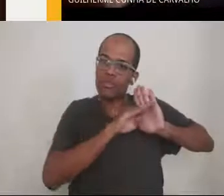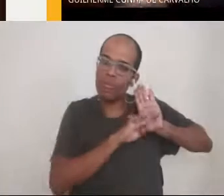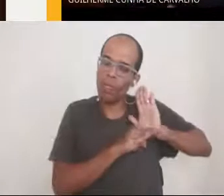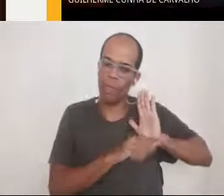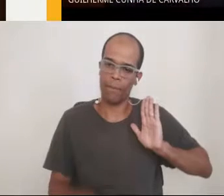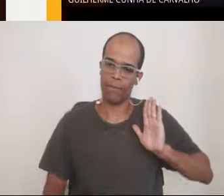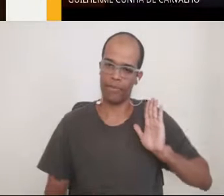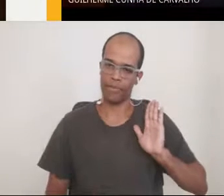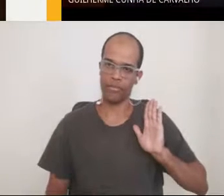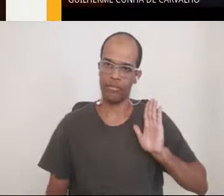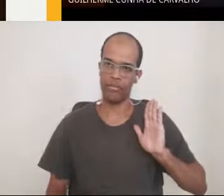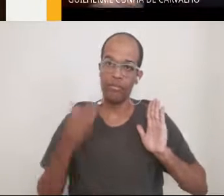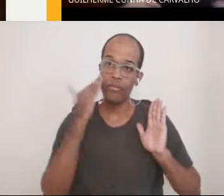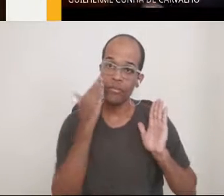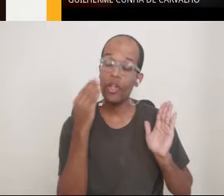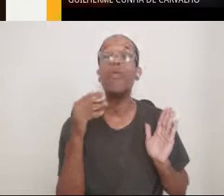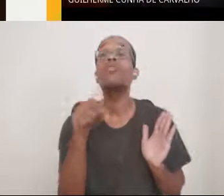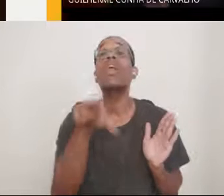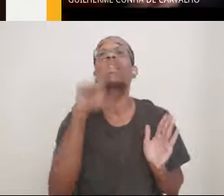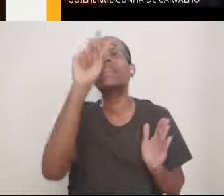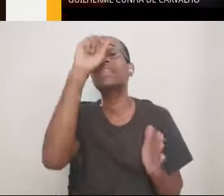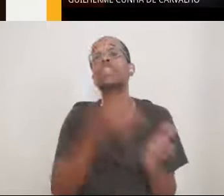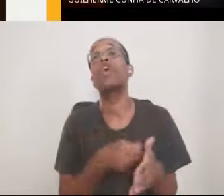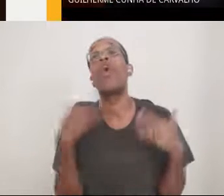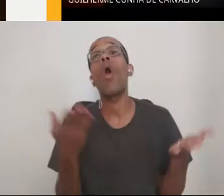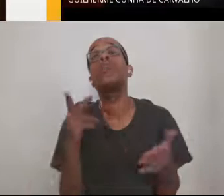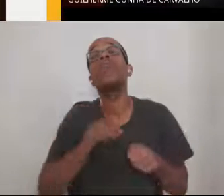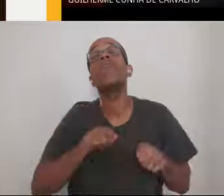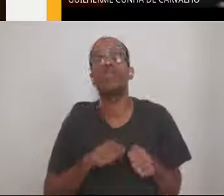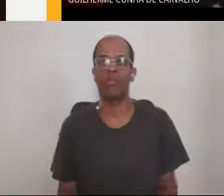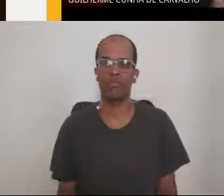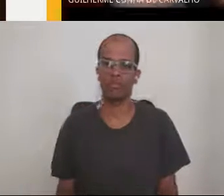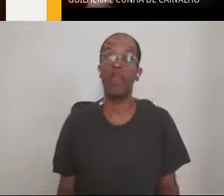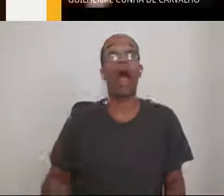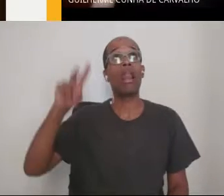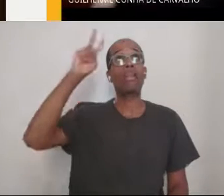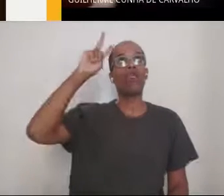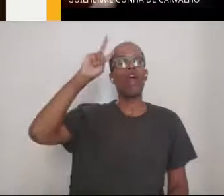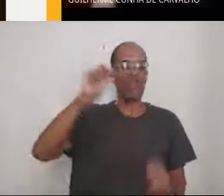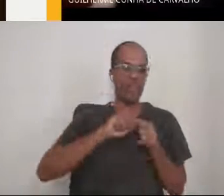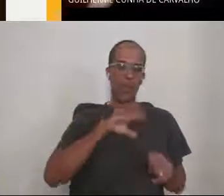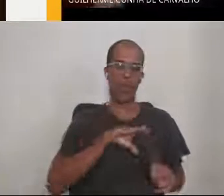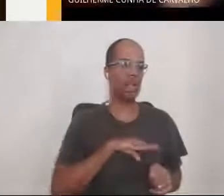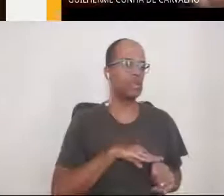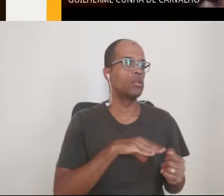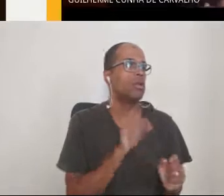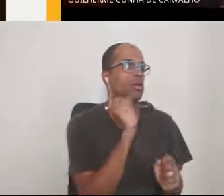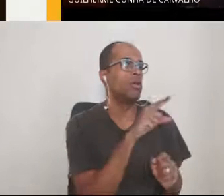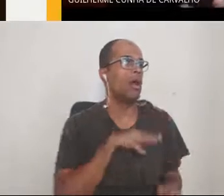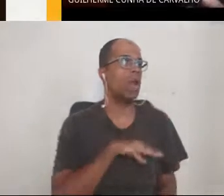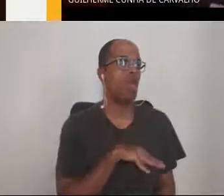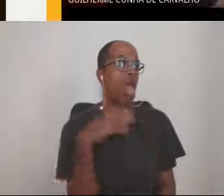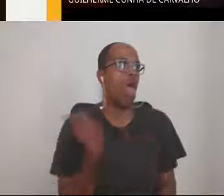não acontece isso que a Larissa falou, eu vou lá, na segunda-feira começa o português, aí eu vejo, meu Deus, quanta matéria, então